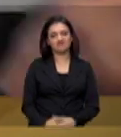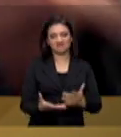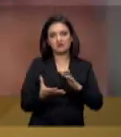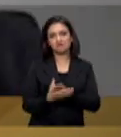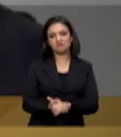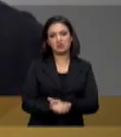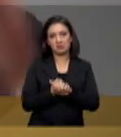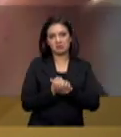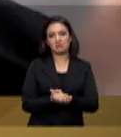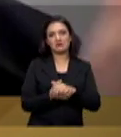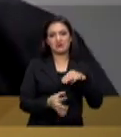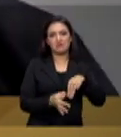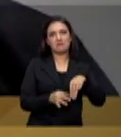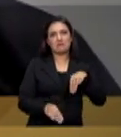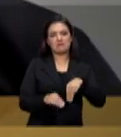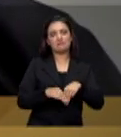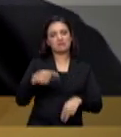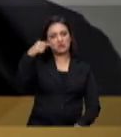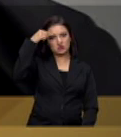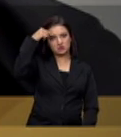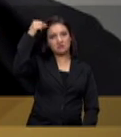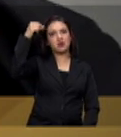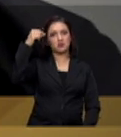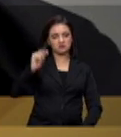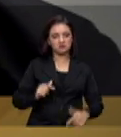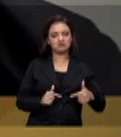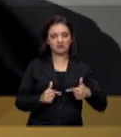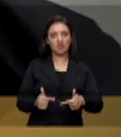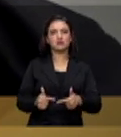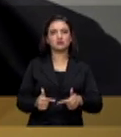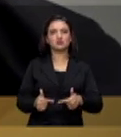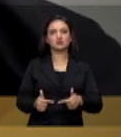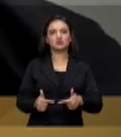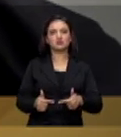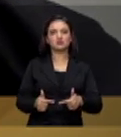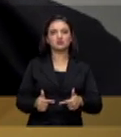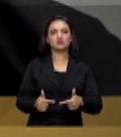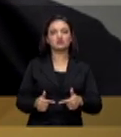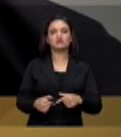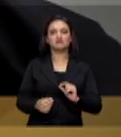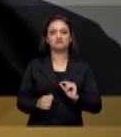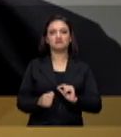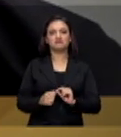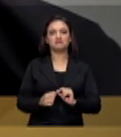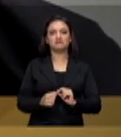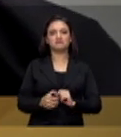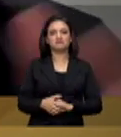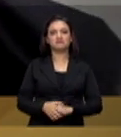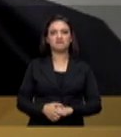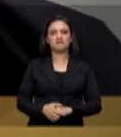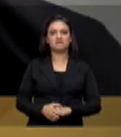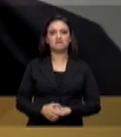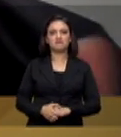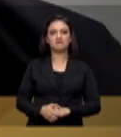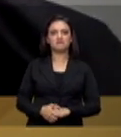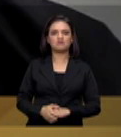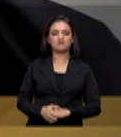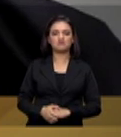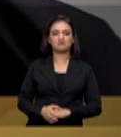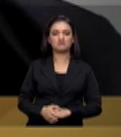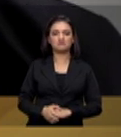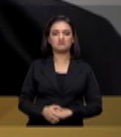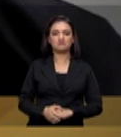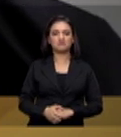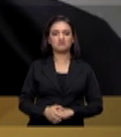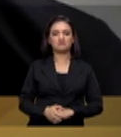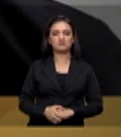essa iniciativa que Sua Excelência tão bem descreveu, de ter